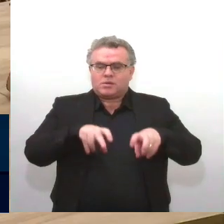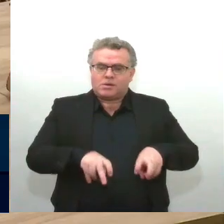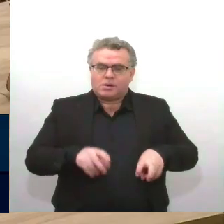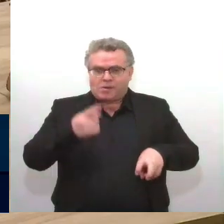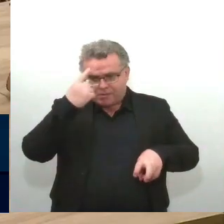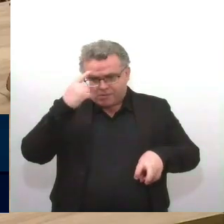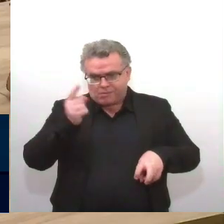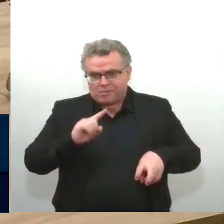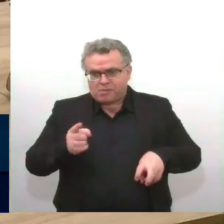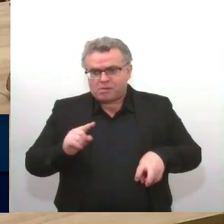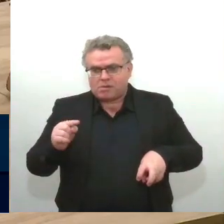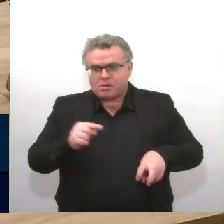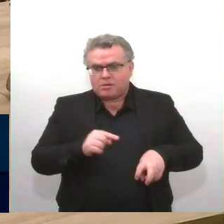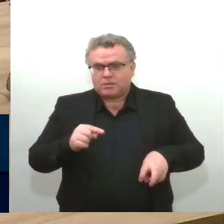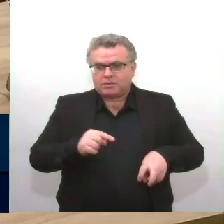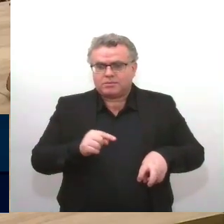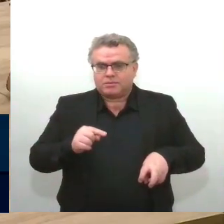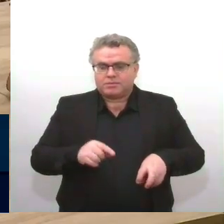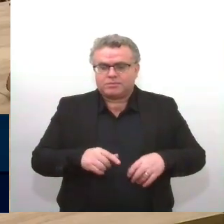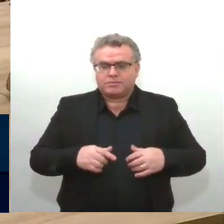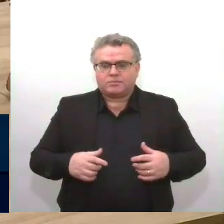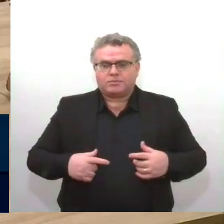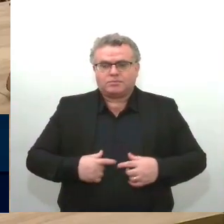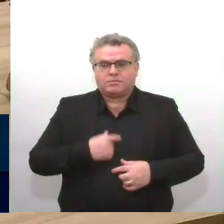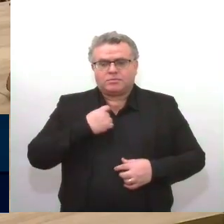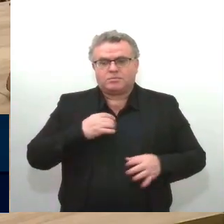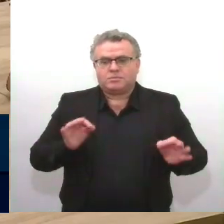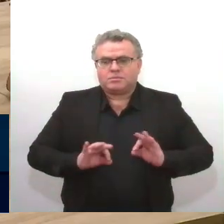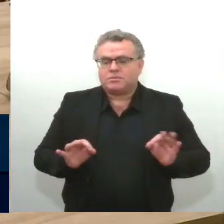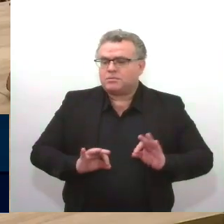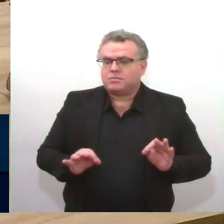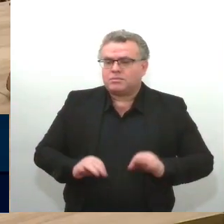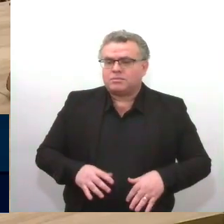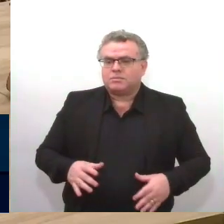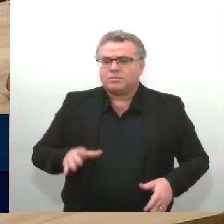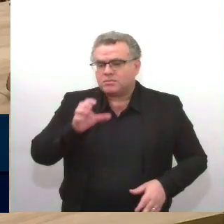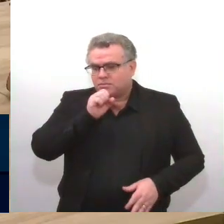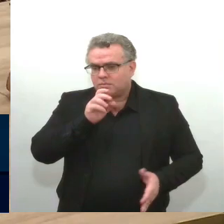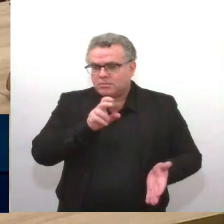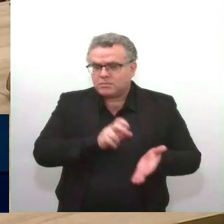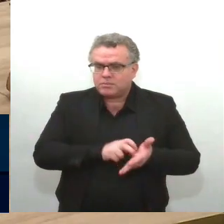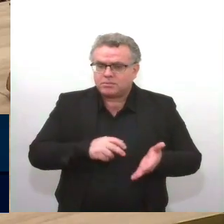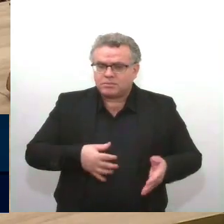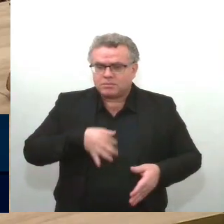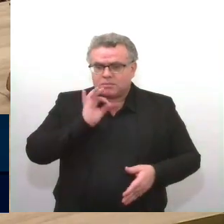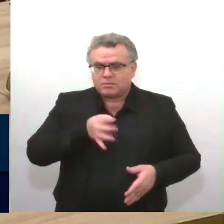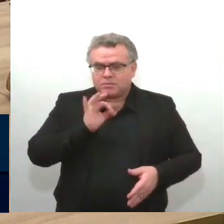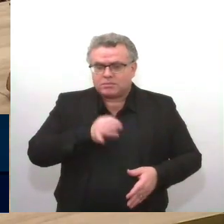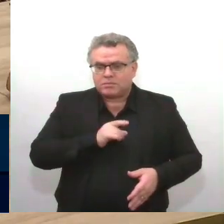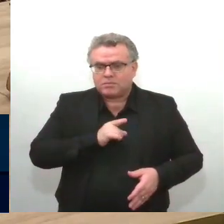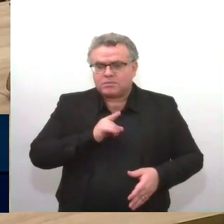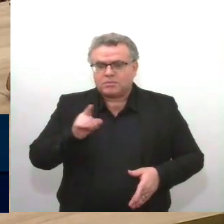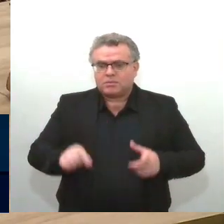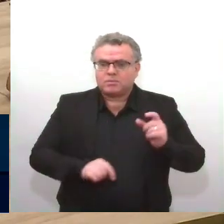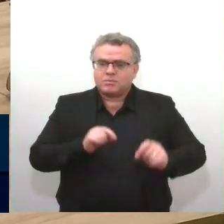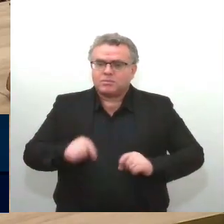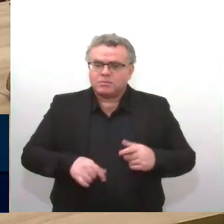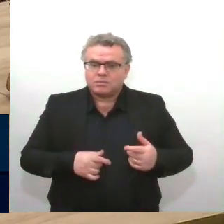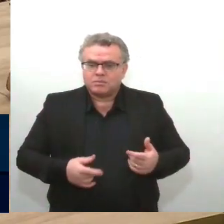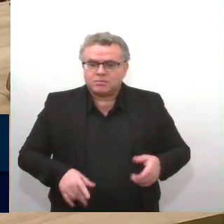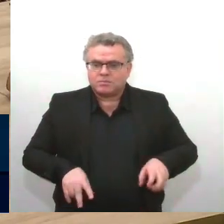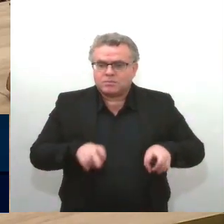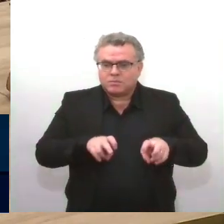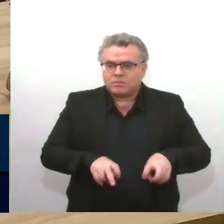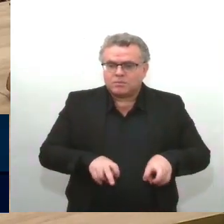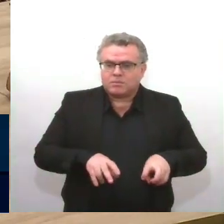palitó estava foi um sábada de manhã no café lá das Mangabeiras né eu lembro que você a gente tava até plantando lá